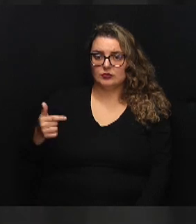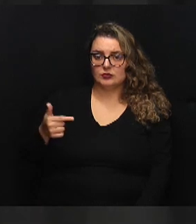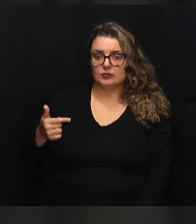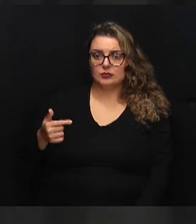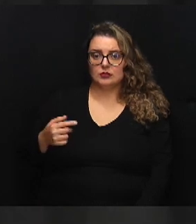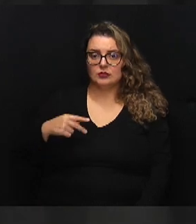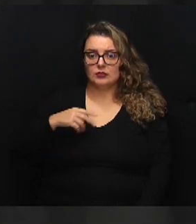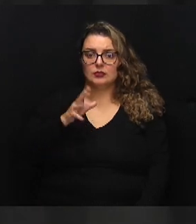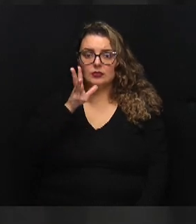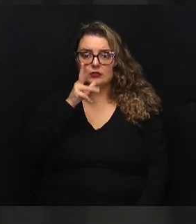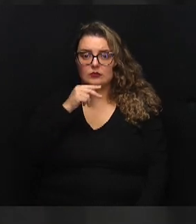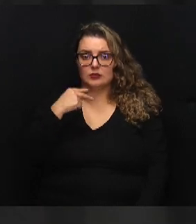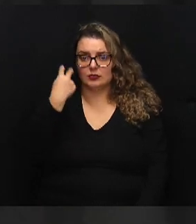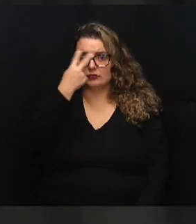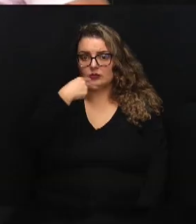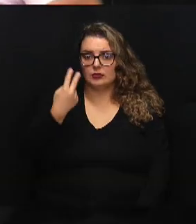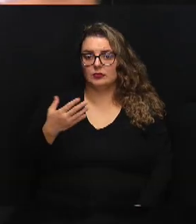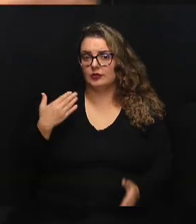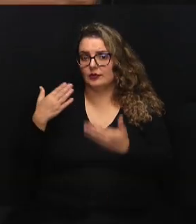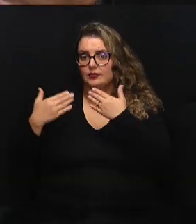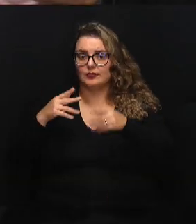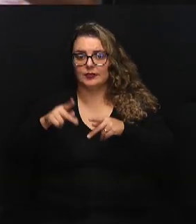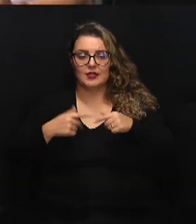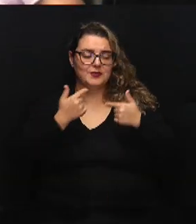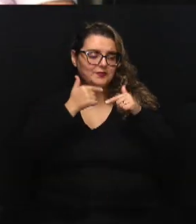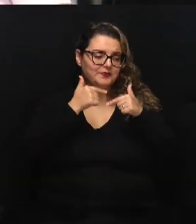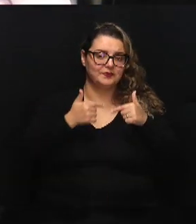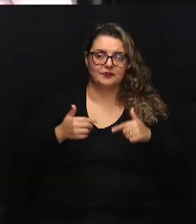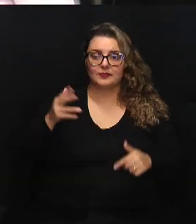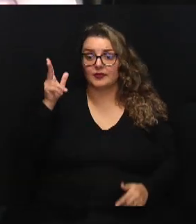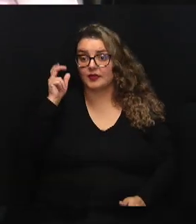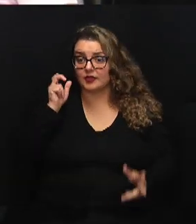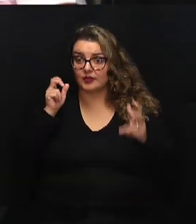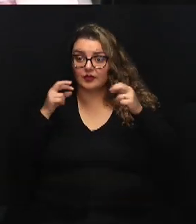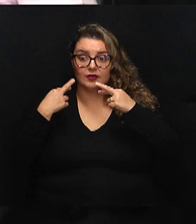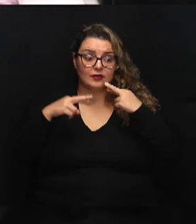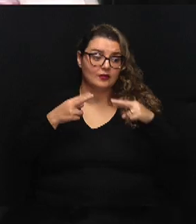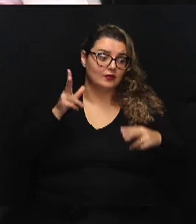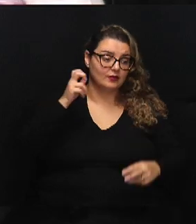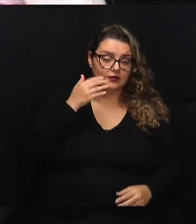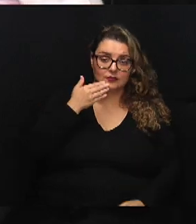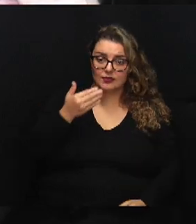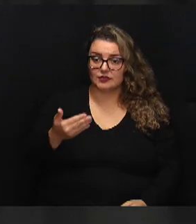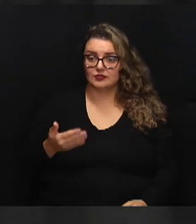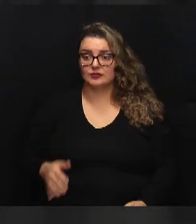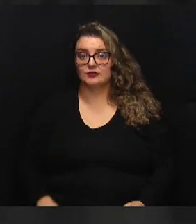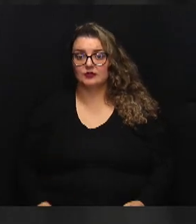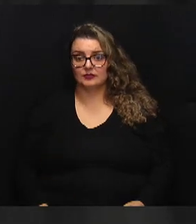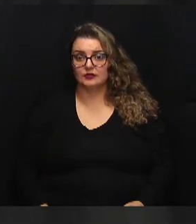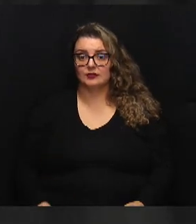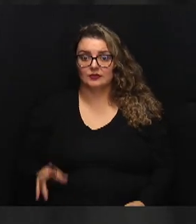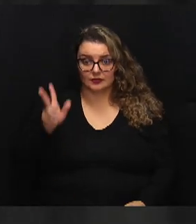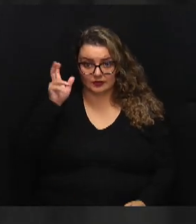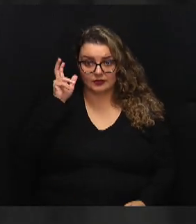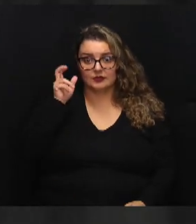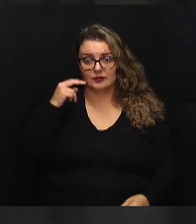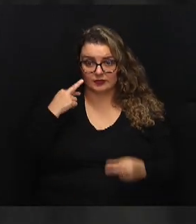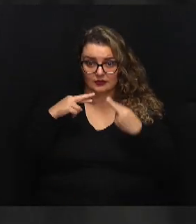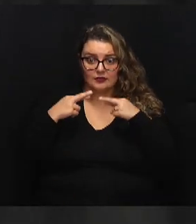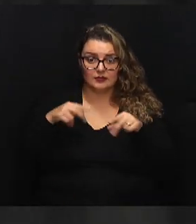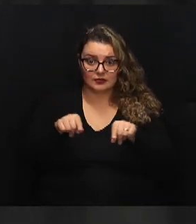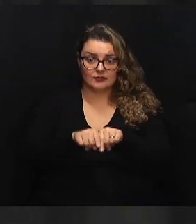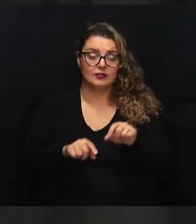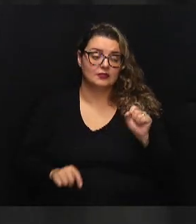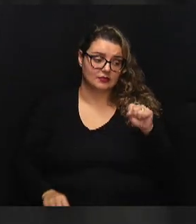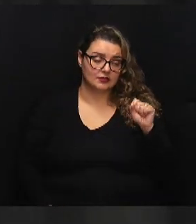com o povo, ouvindo reivindicação, ouvindo reclamação. Porque a gente ouve também reclamação. Claro.